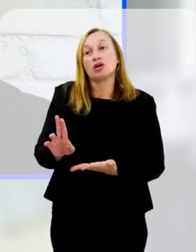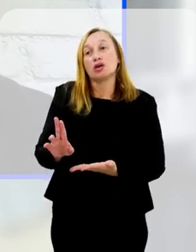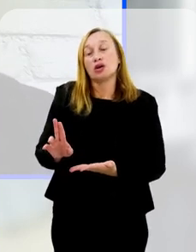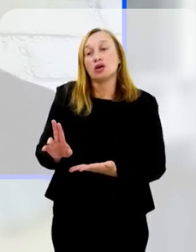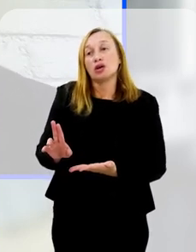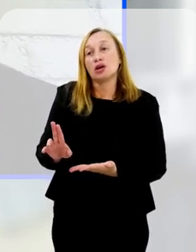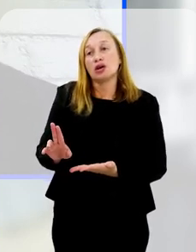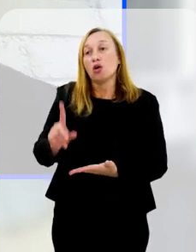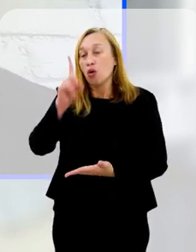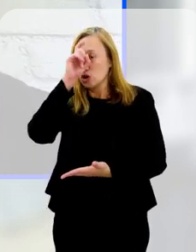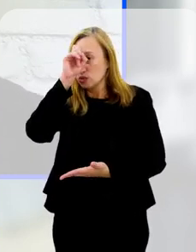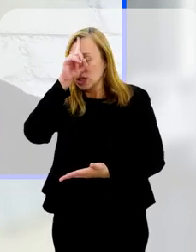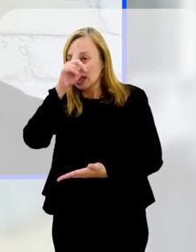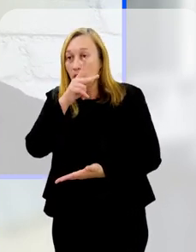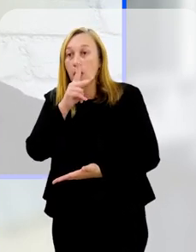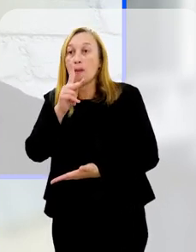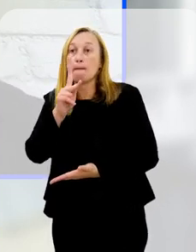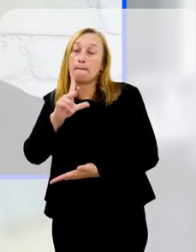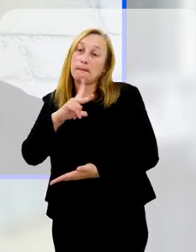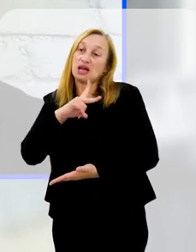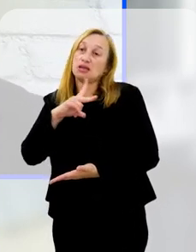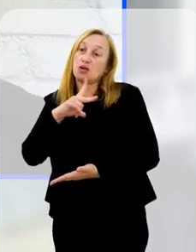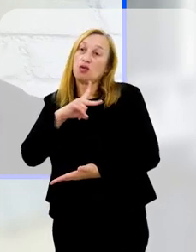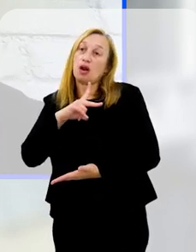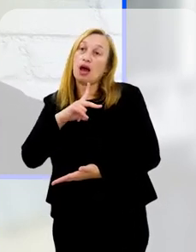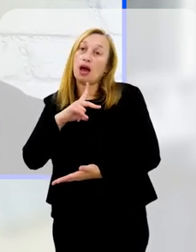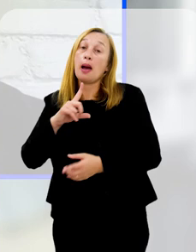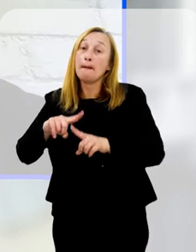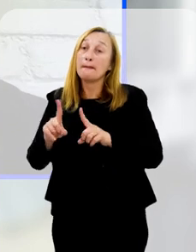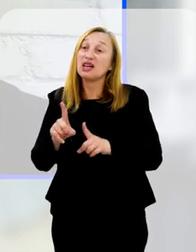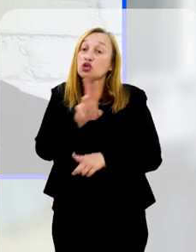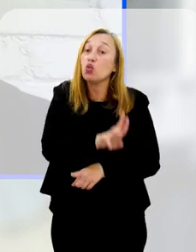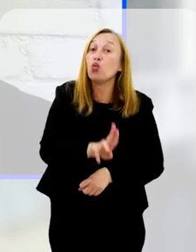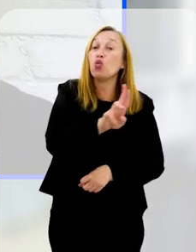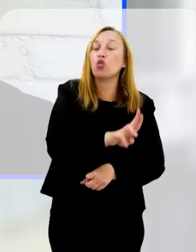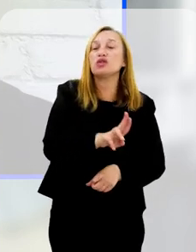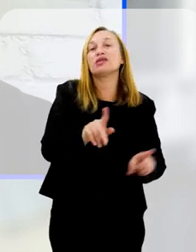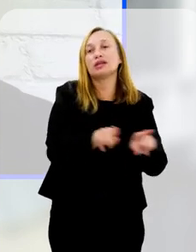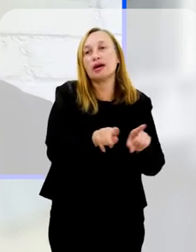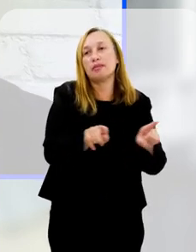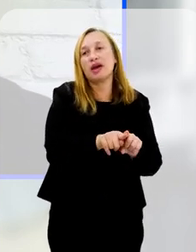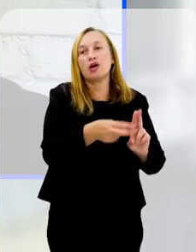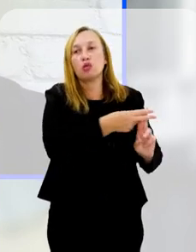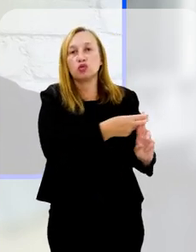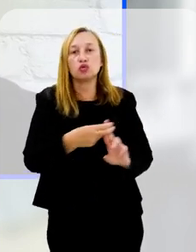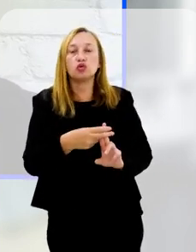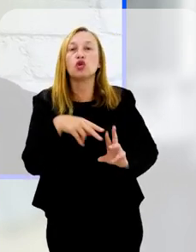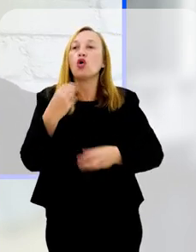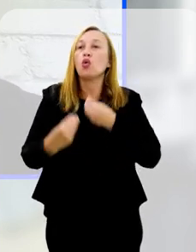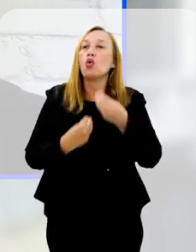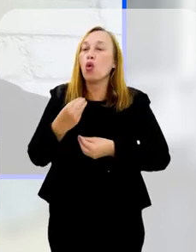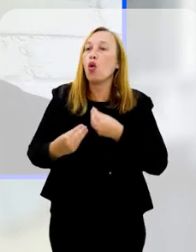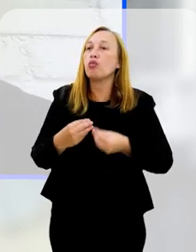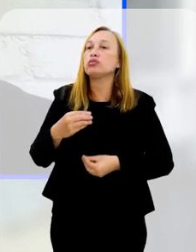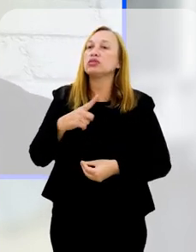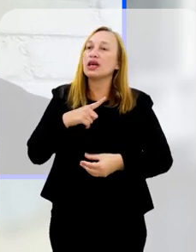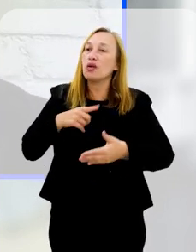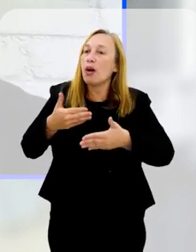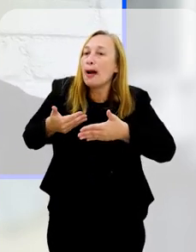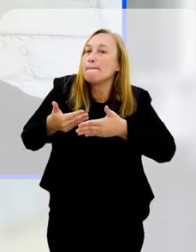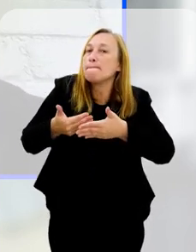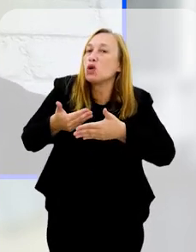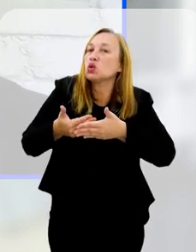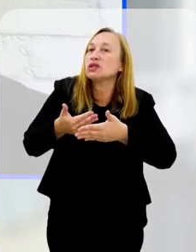beneficia por pagar o sistema privado, mas ela se beneficia do Sistema Único de Saúde. Como fazer para que haja